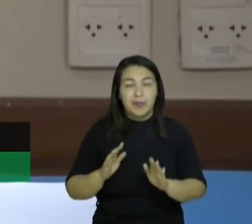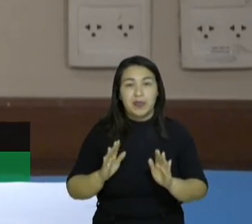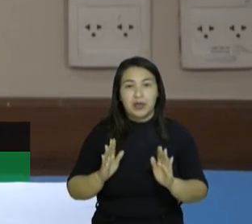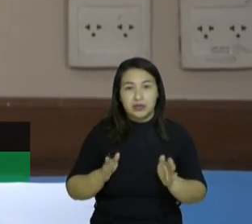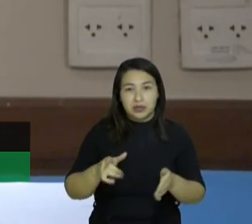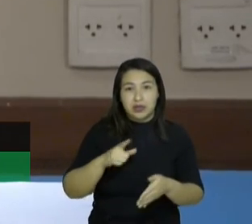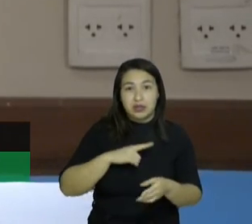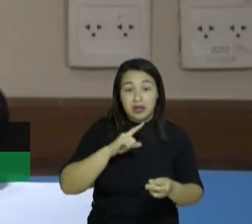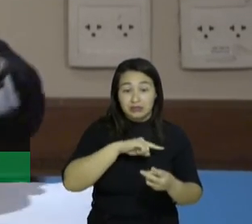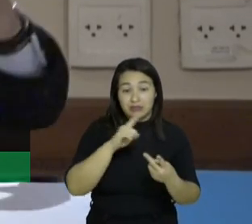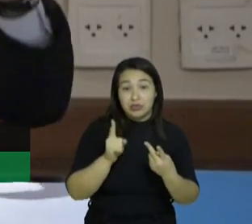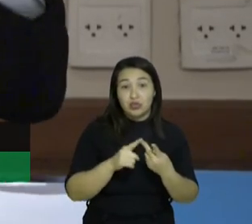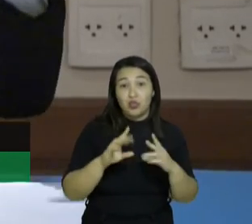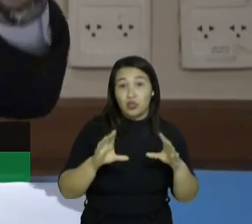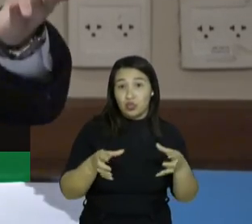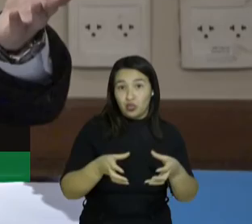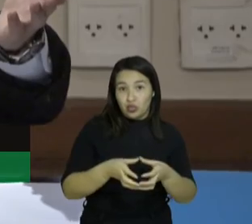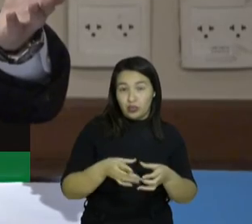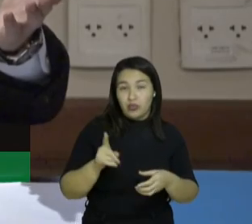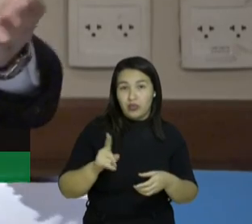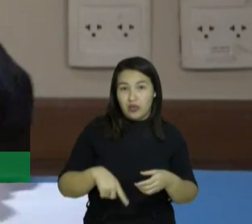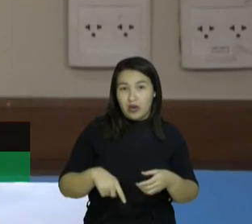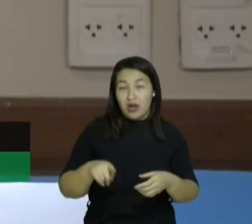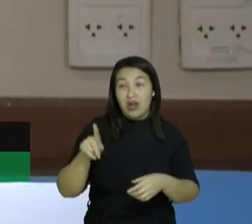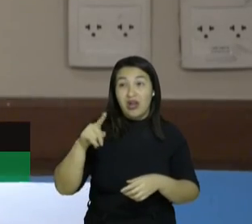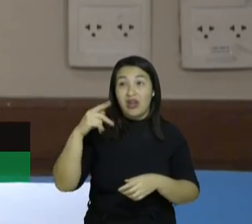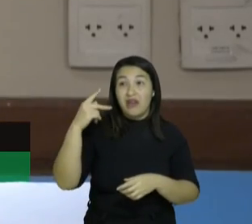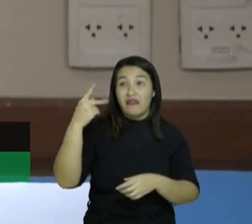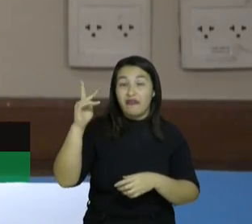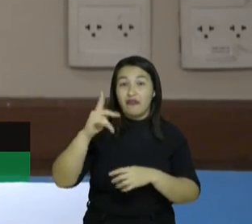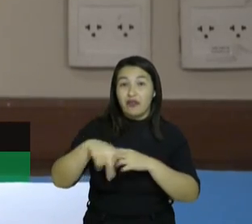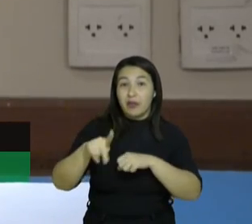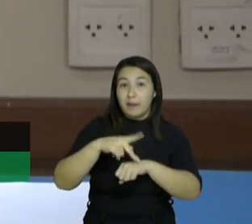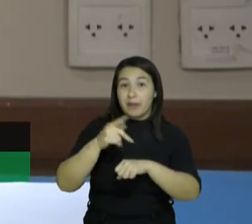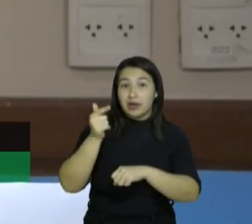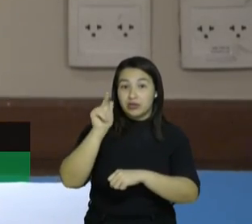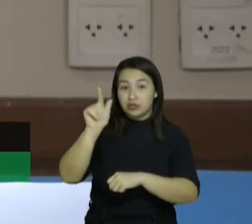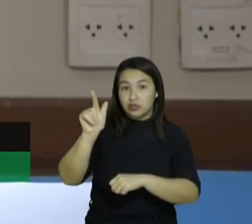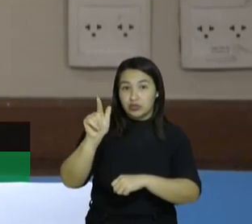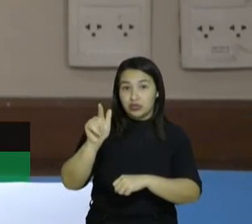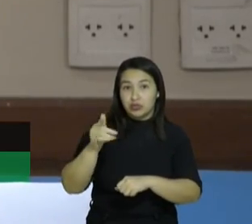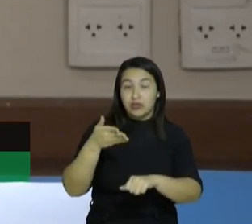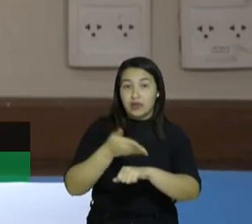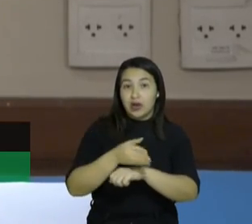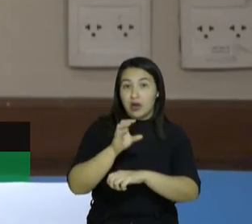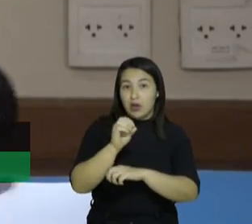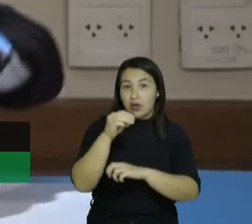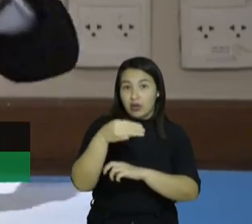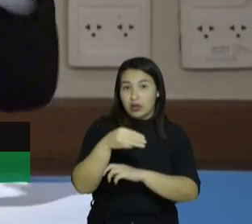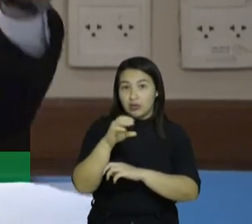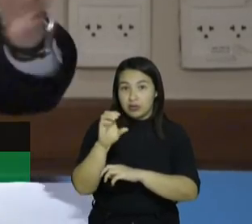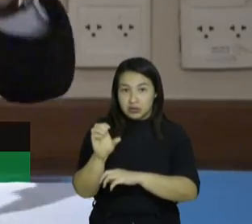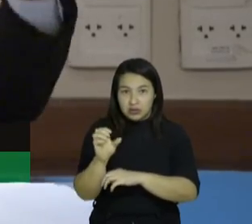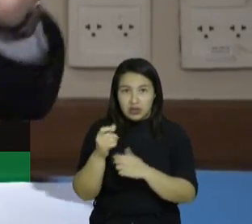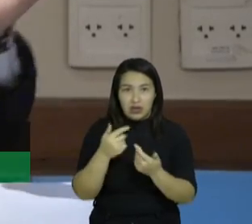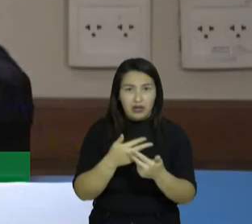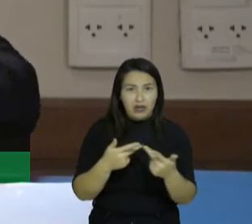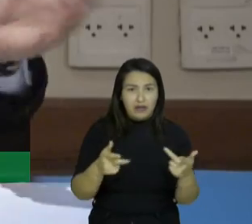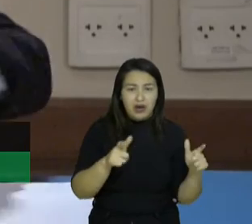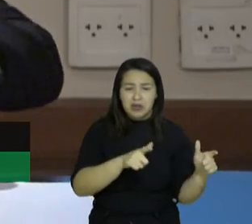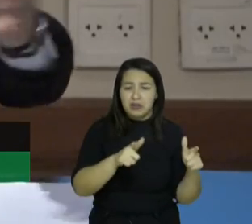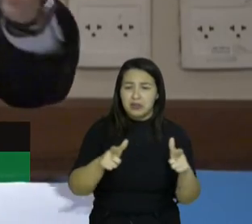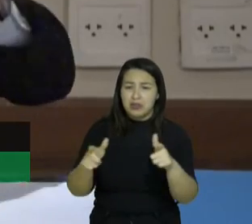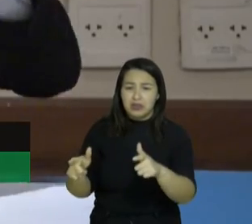segunda geração E isso tem a ver com os regimes internacionais Então se você for paraa oit paraa OMC e se você for para diversos regimes